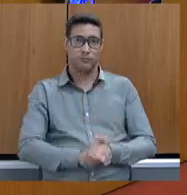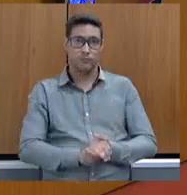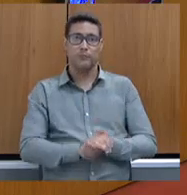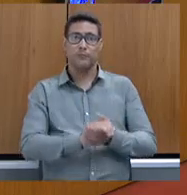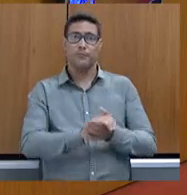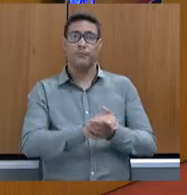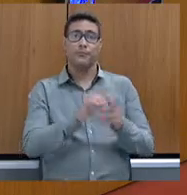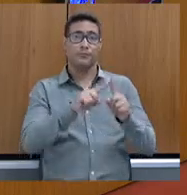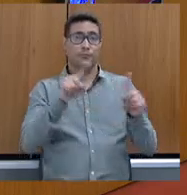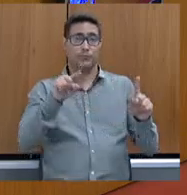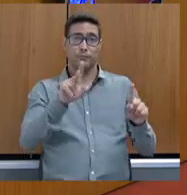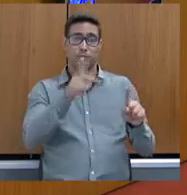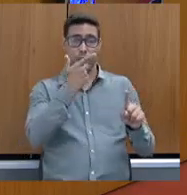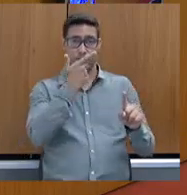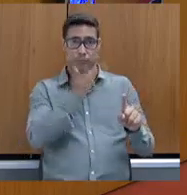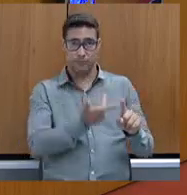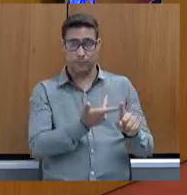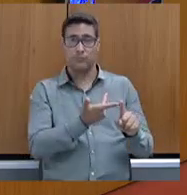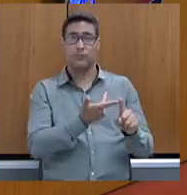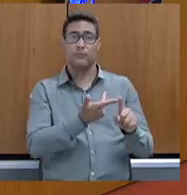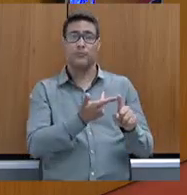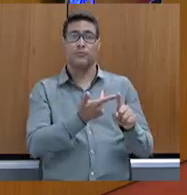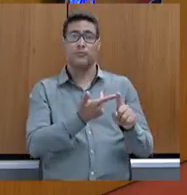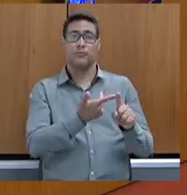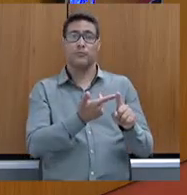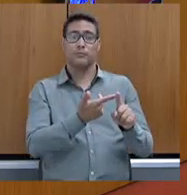vossa excelência se deseja fazer aí